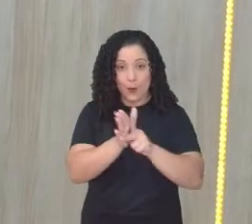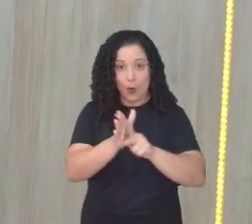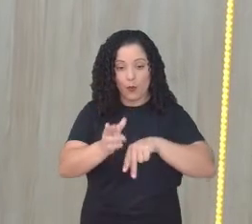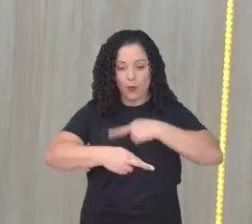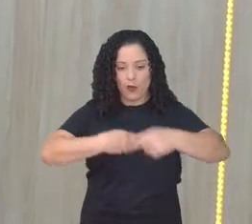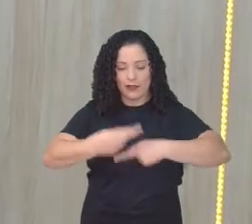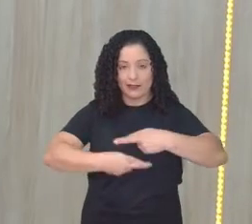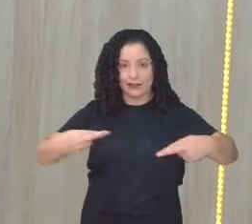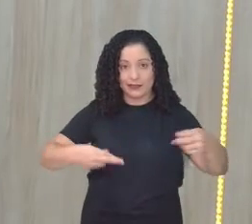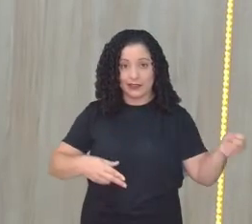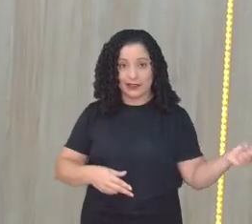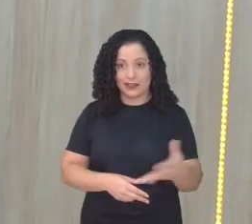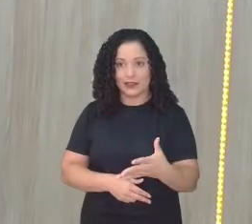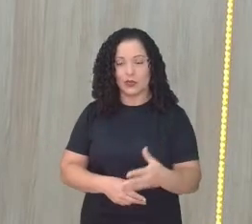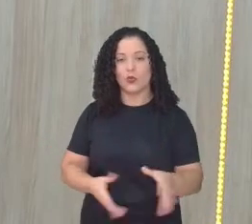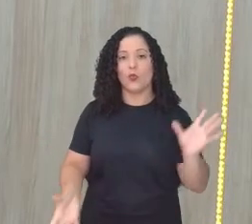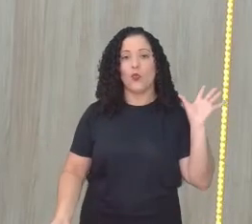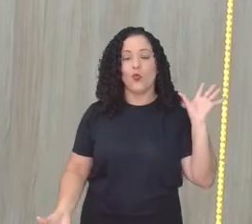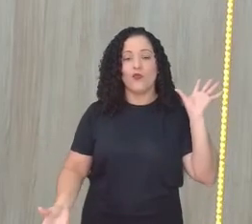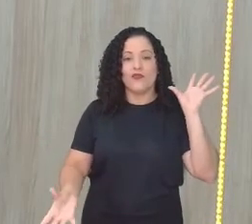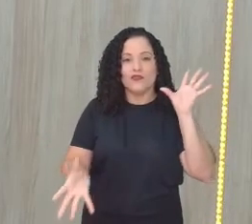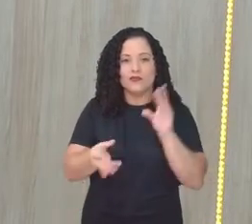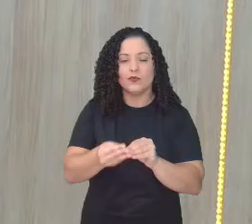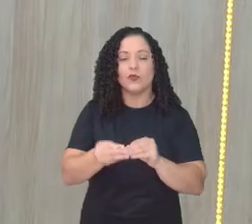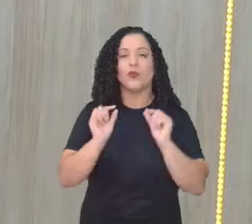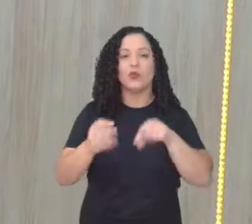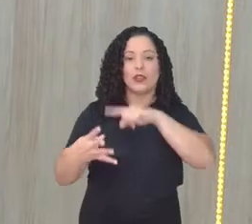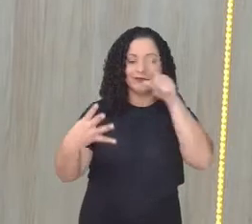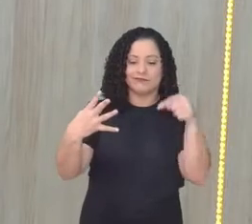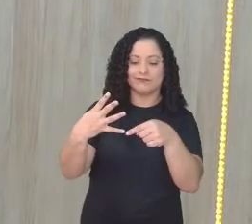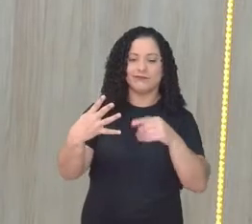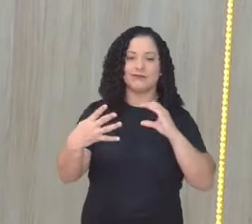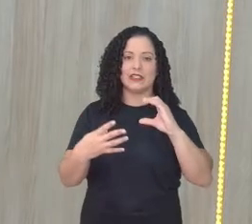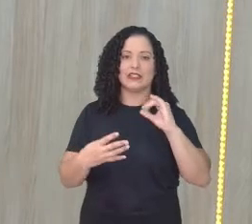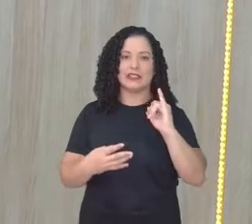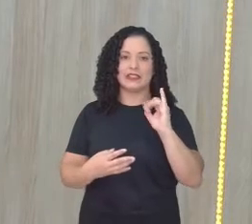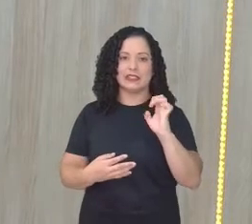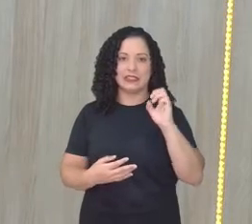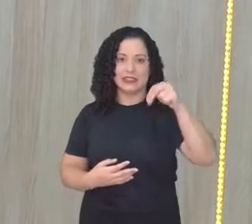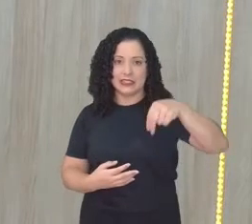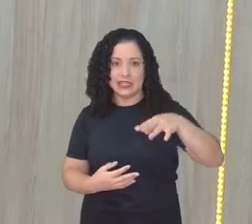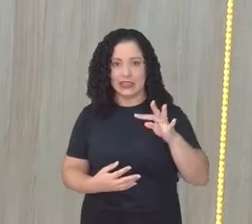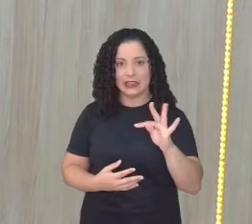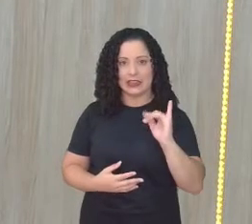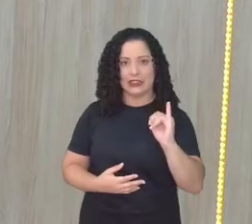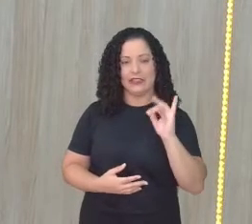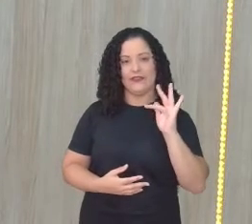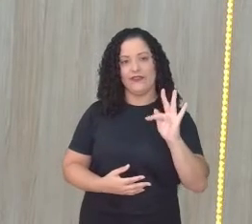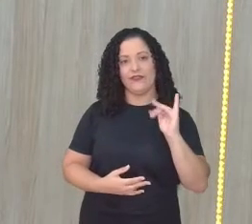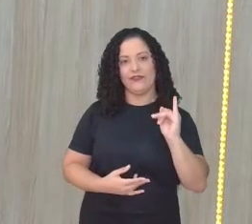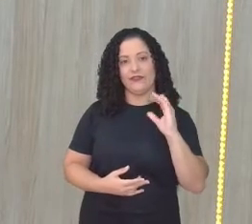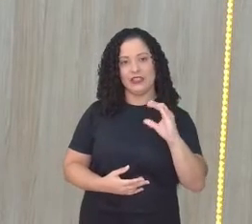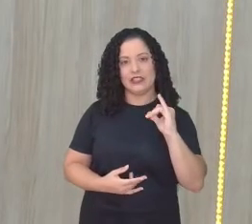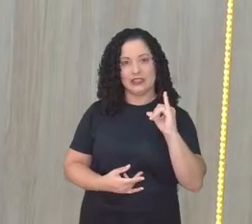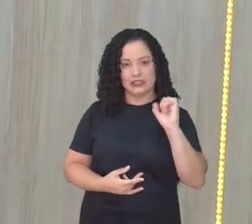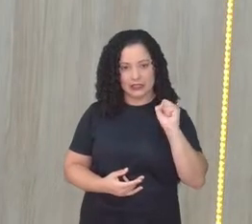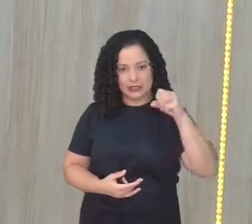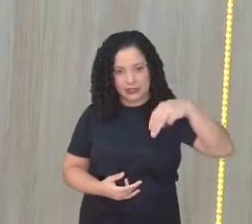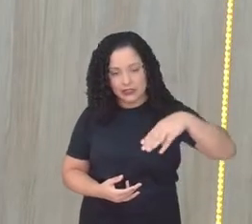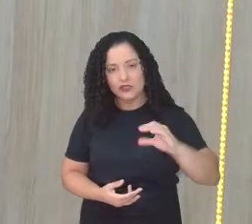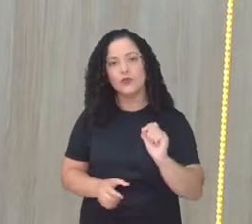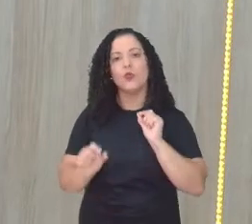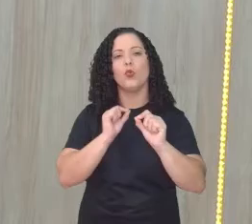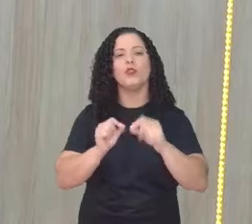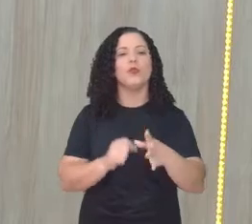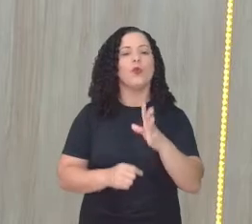se traduzir nisso aqui, ó, no cientificismo, né? Ou seja, a produção do conhecimento